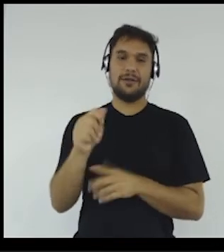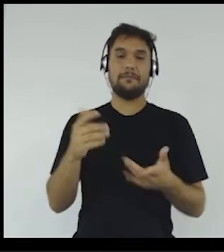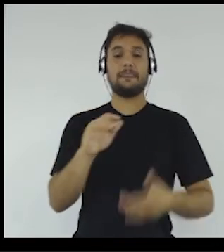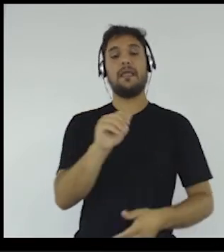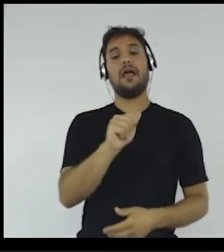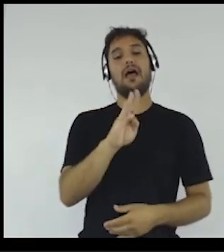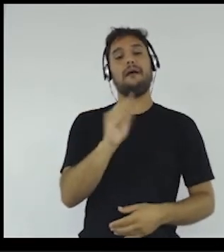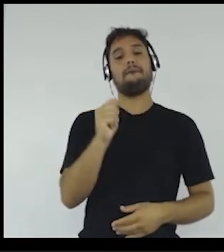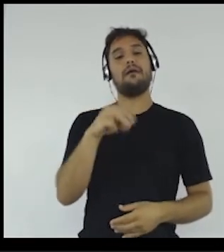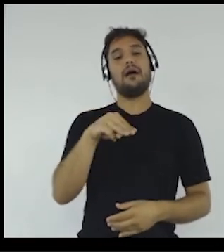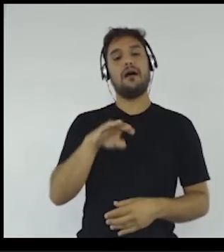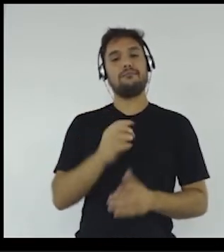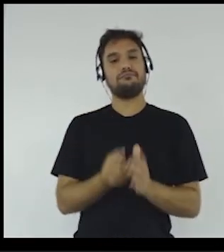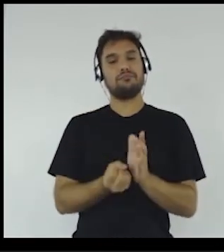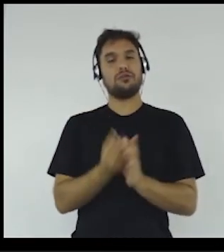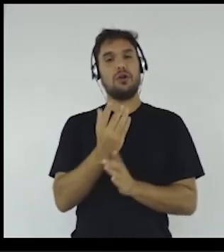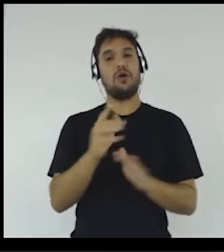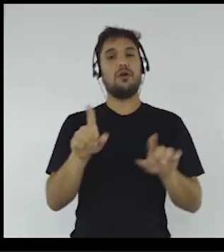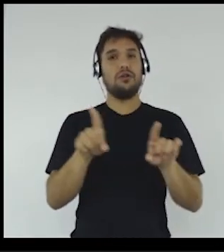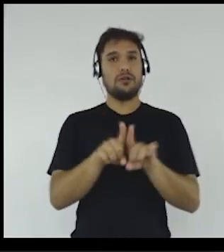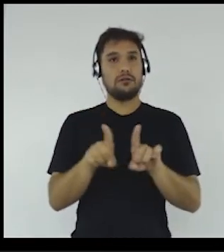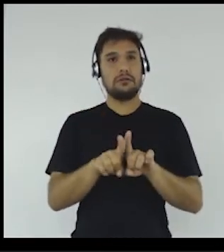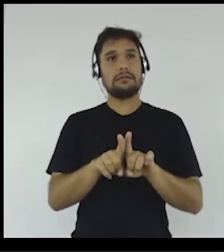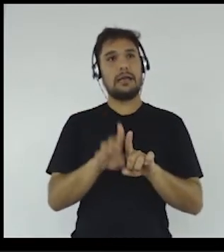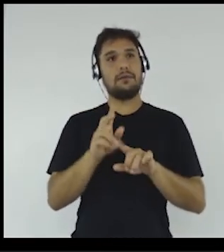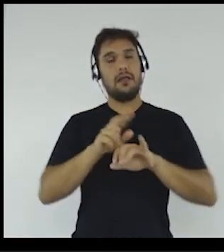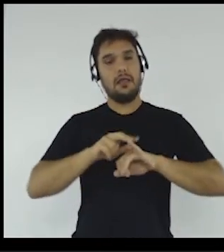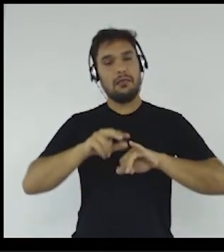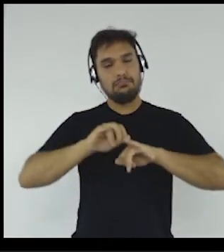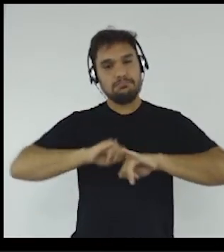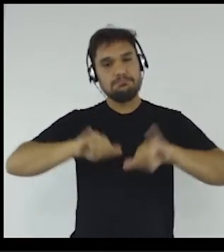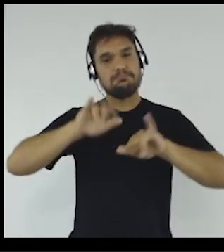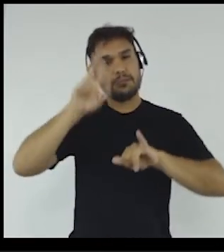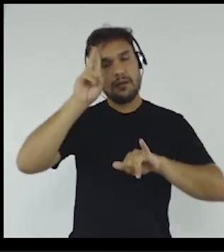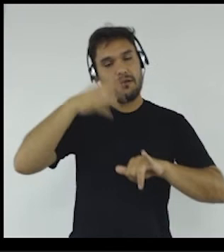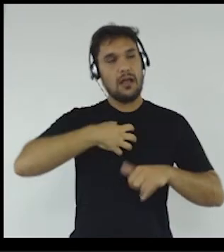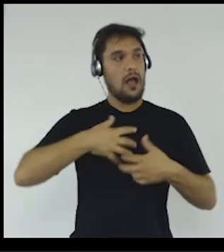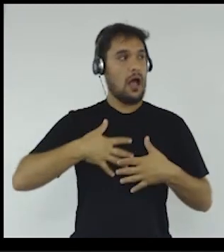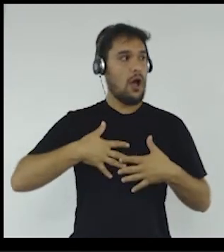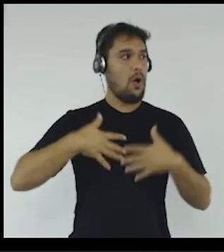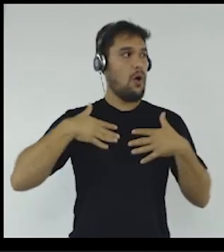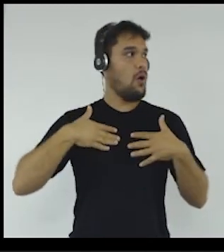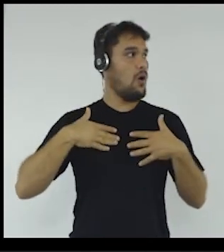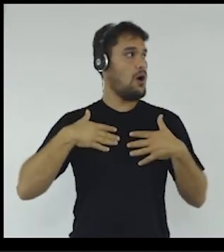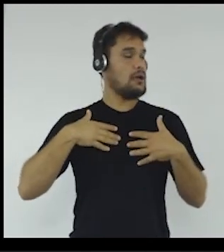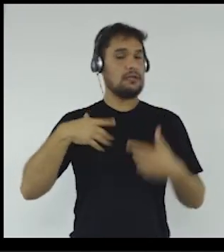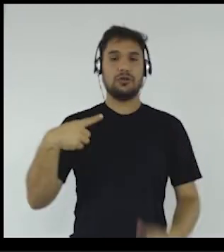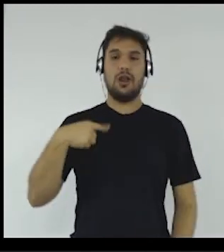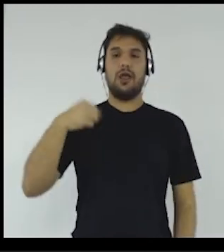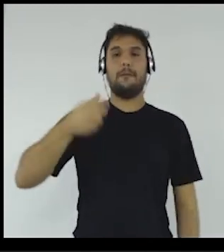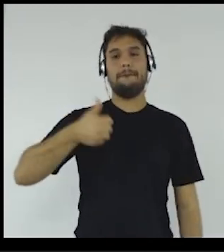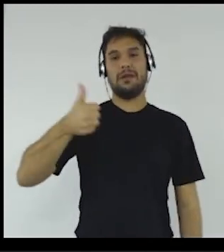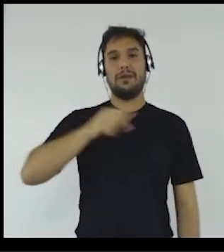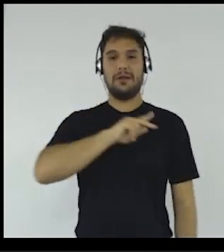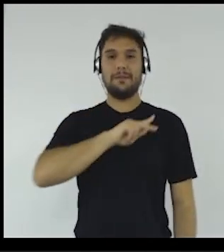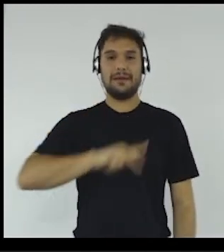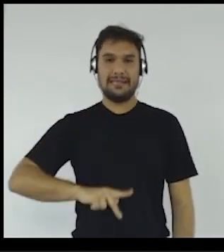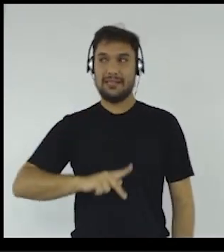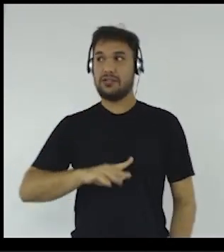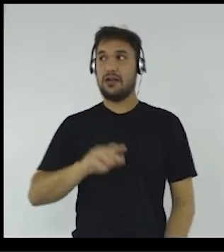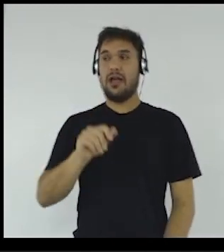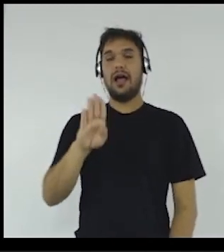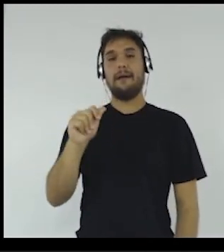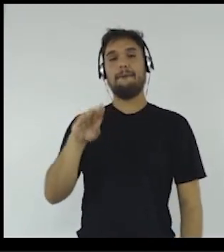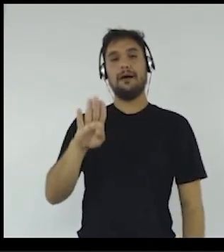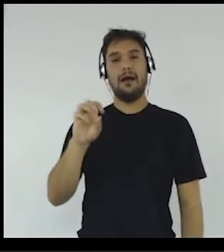ABAME e Silvio Capanema sempre ressaltava ter a honra e o privilégio de ter sido escolhido o primeiro presidente. Com a ABAME em